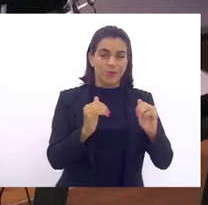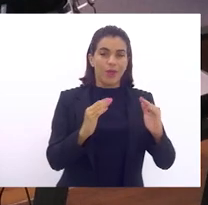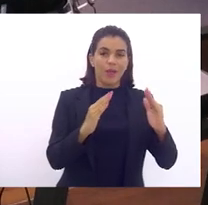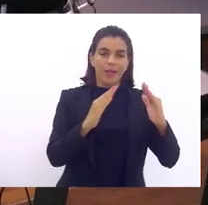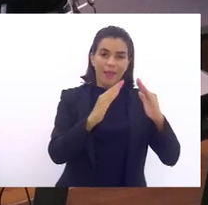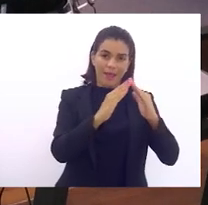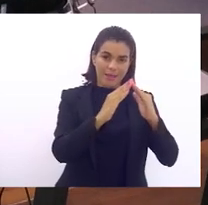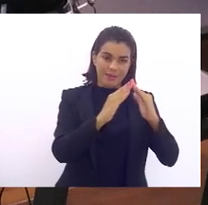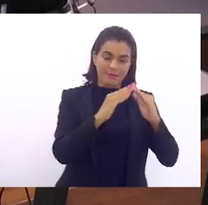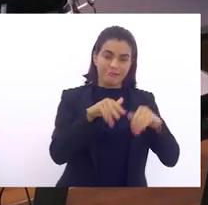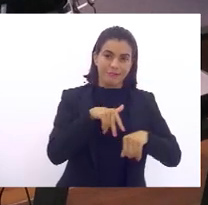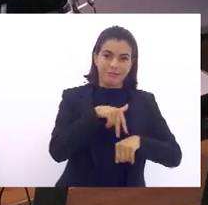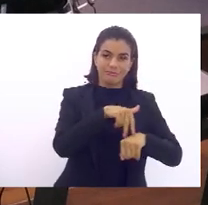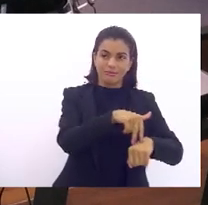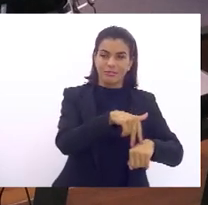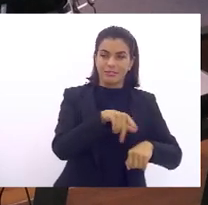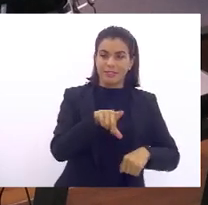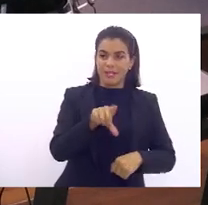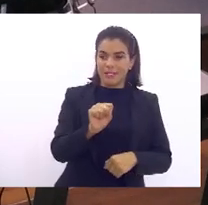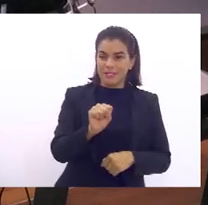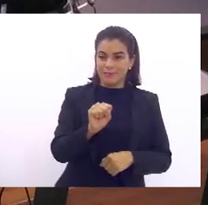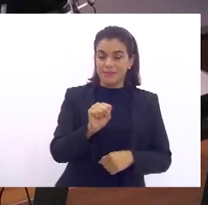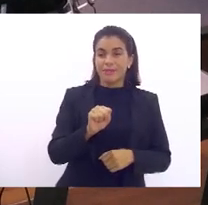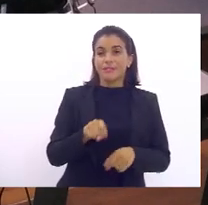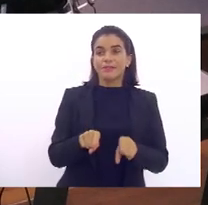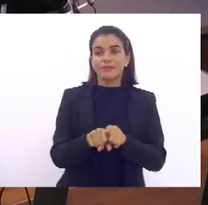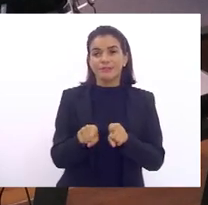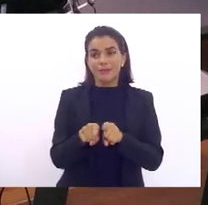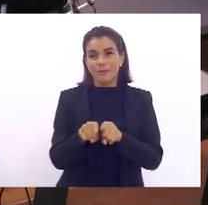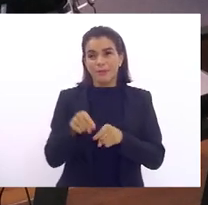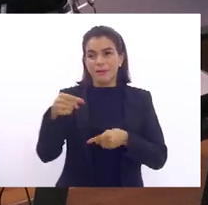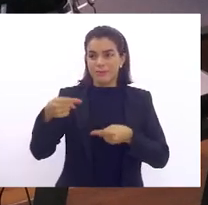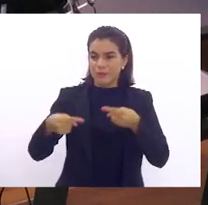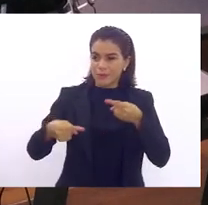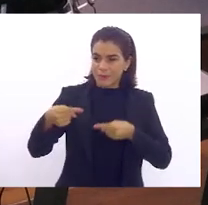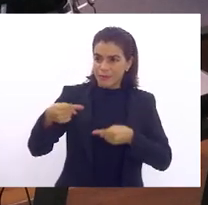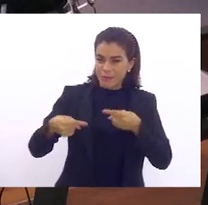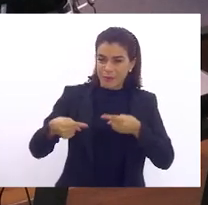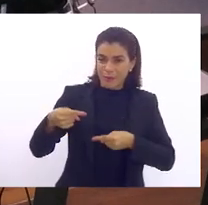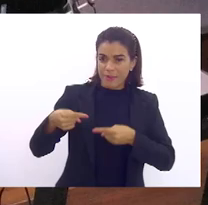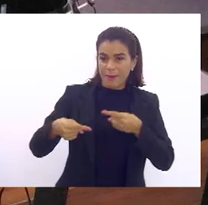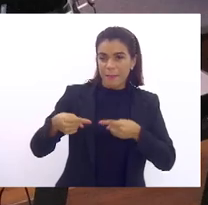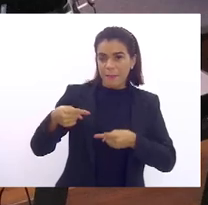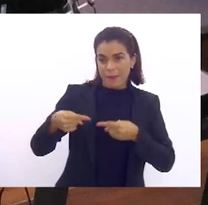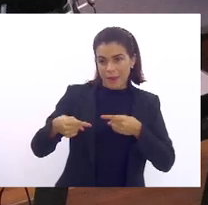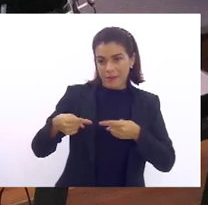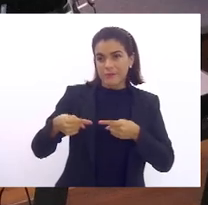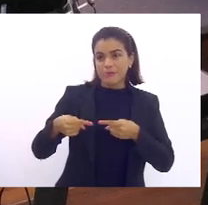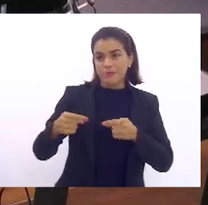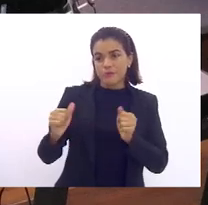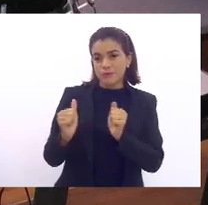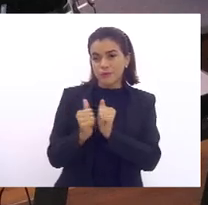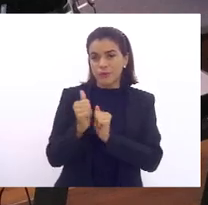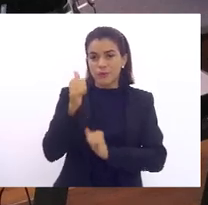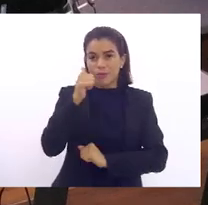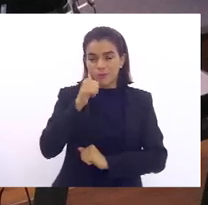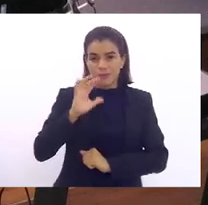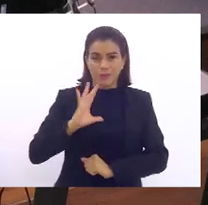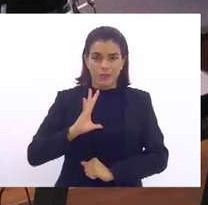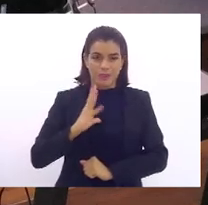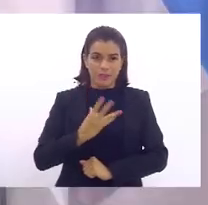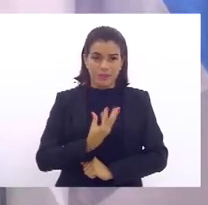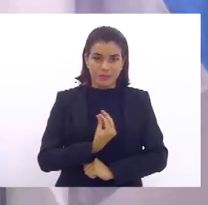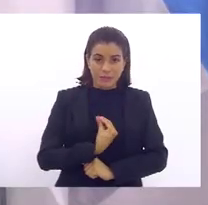eh também trazer o debate que a gente faz com as mulheres trans que é